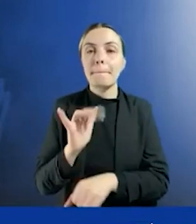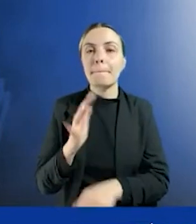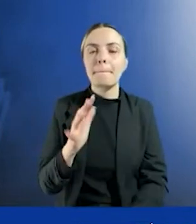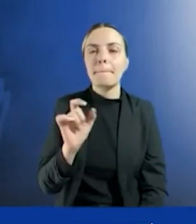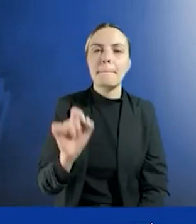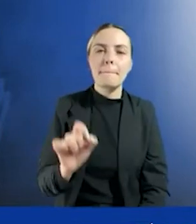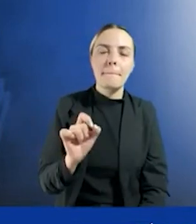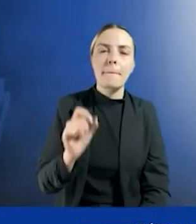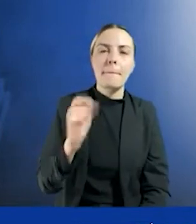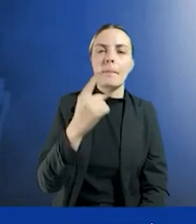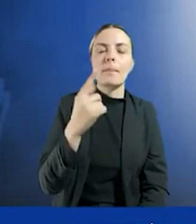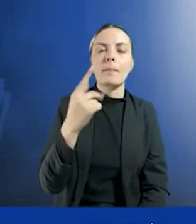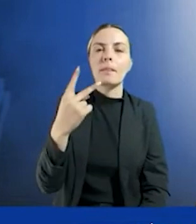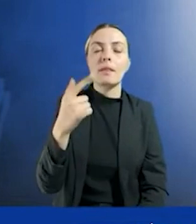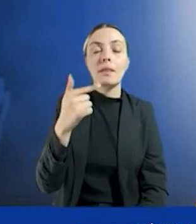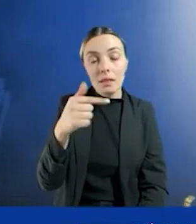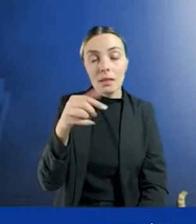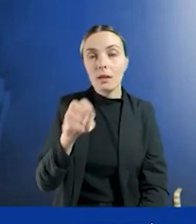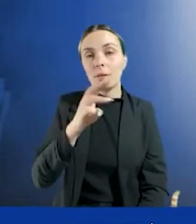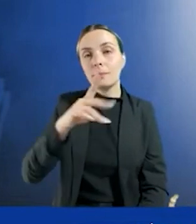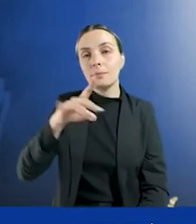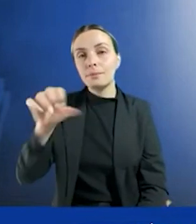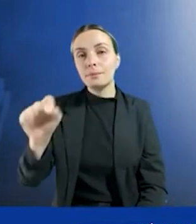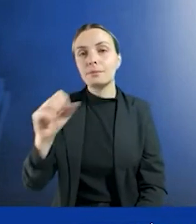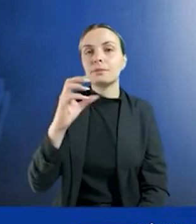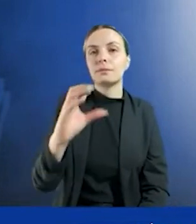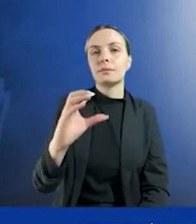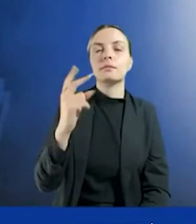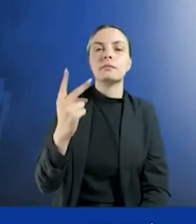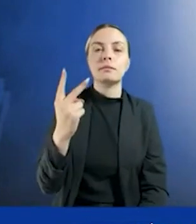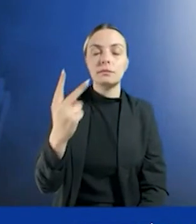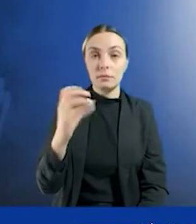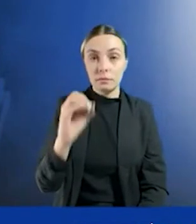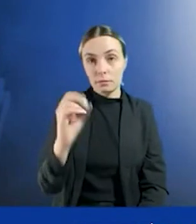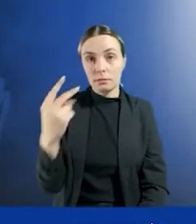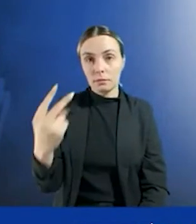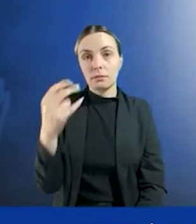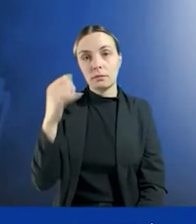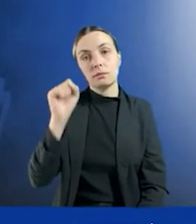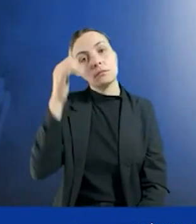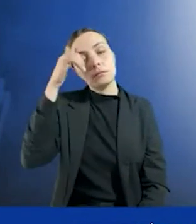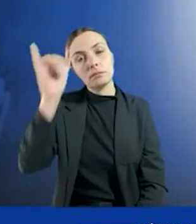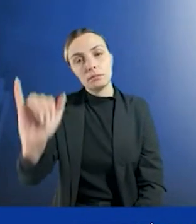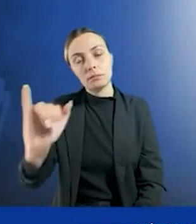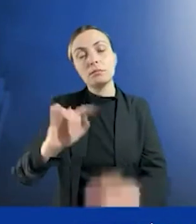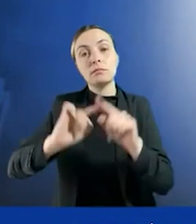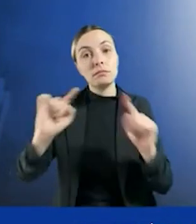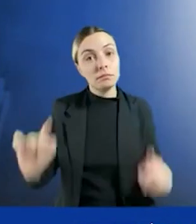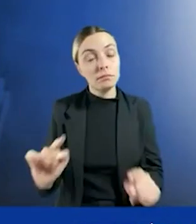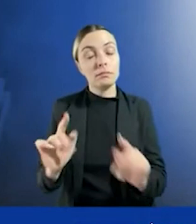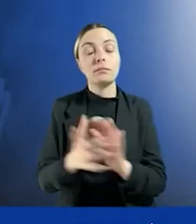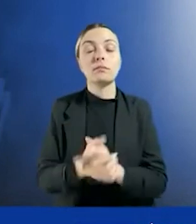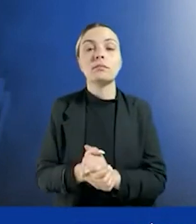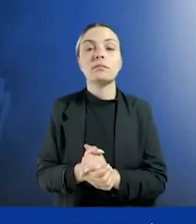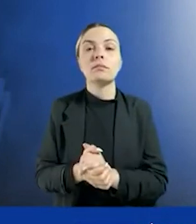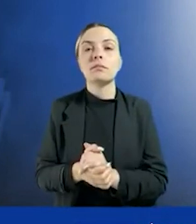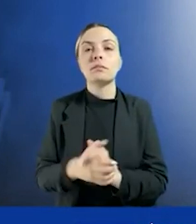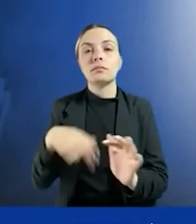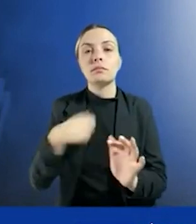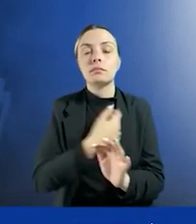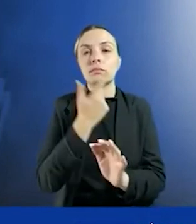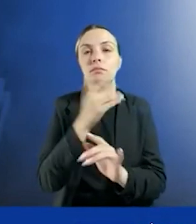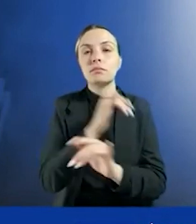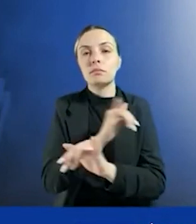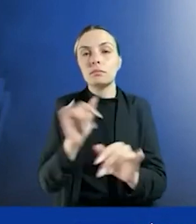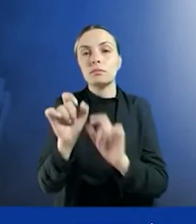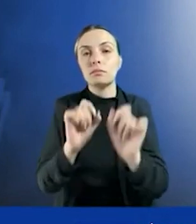de toneladas de CO2 equivalente evitados. E por isso, então, que nós dizemos que o